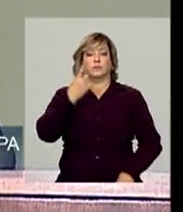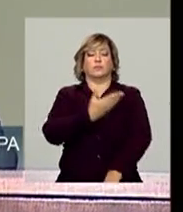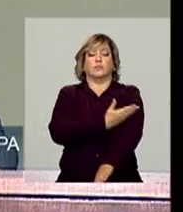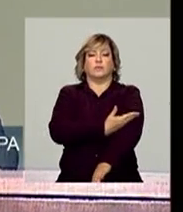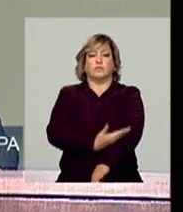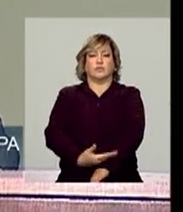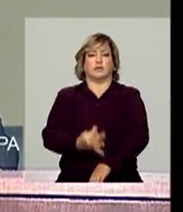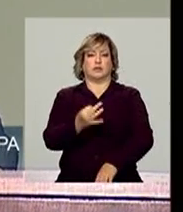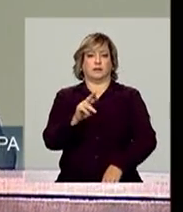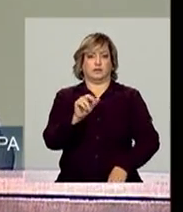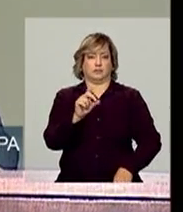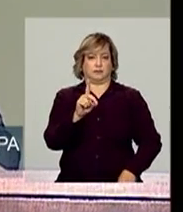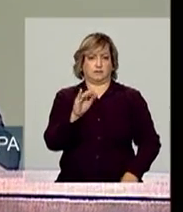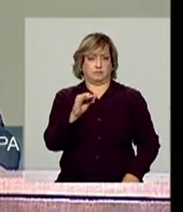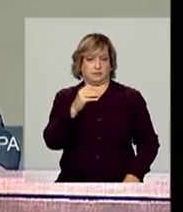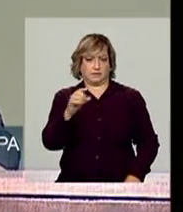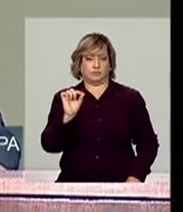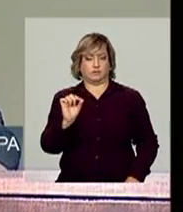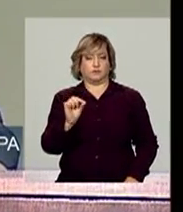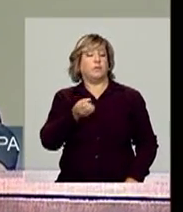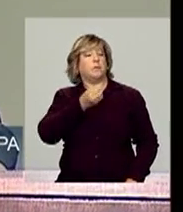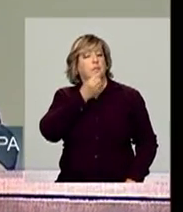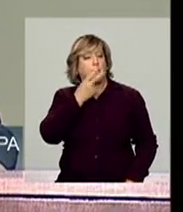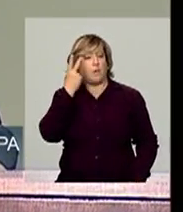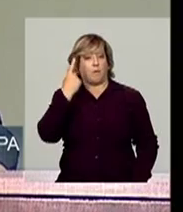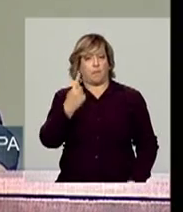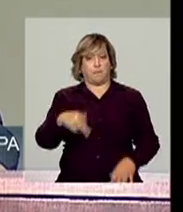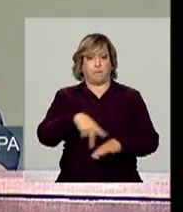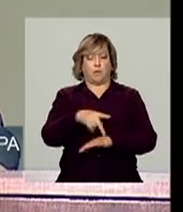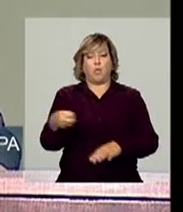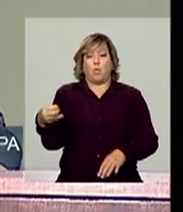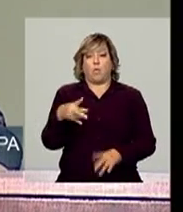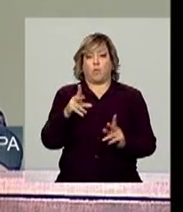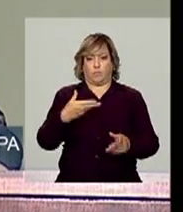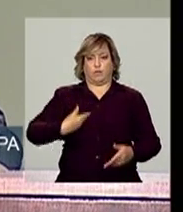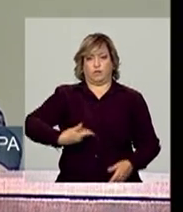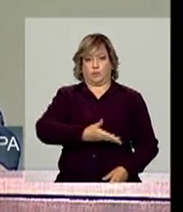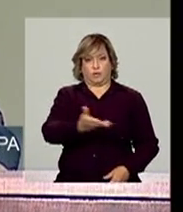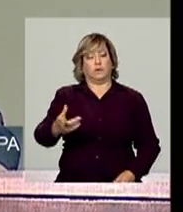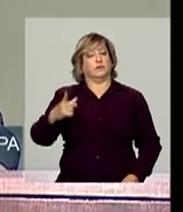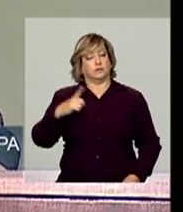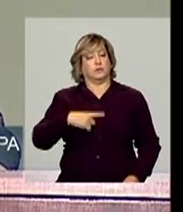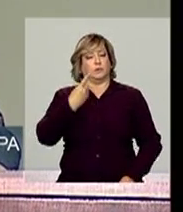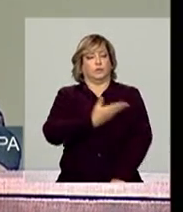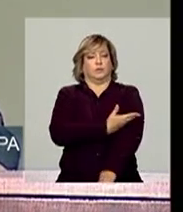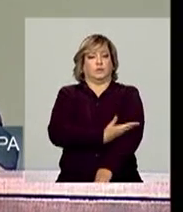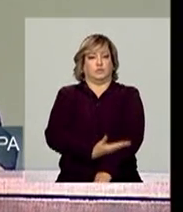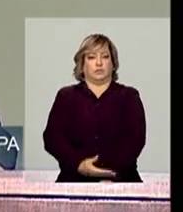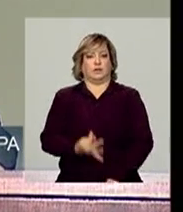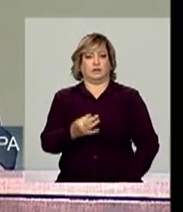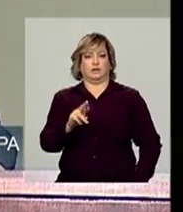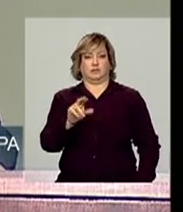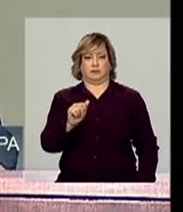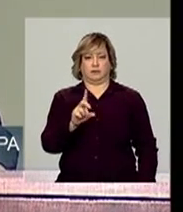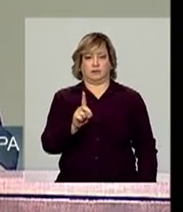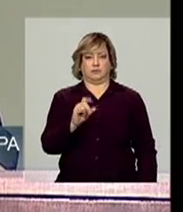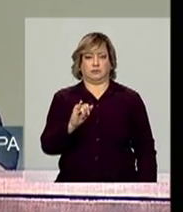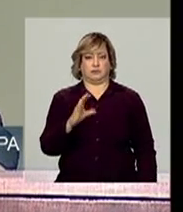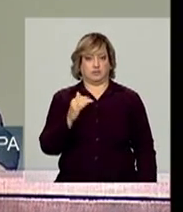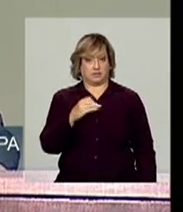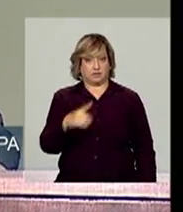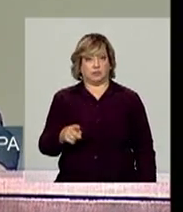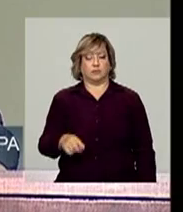que é muito bom para um país novo como o nosso, ter uma tradição. Daí, a